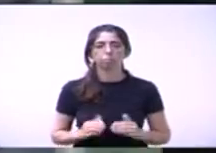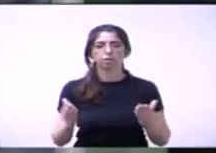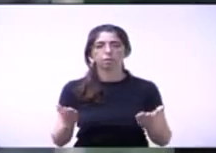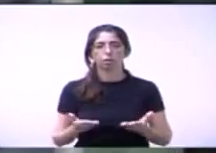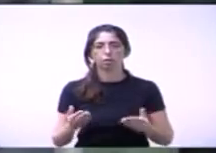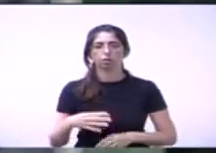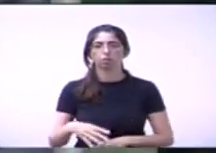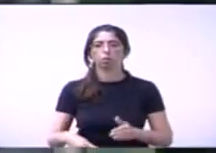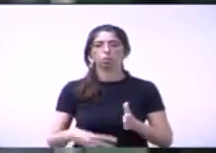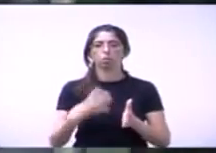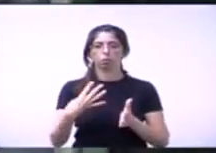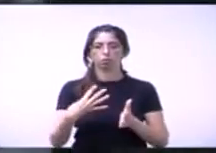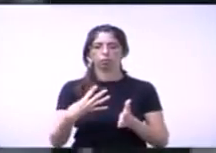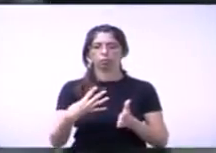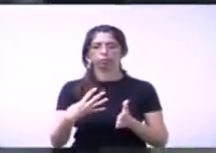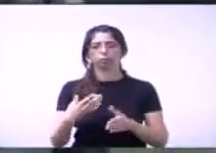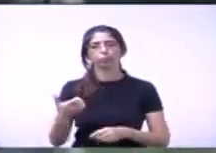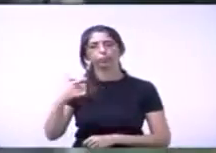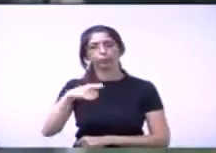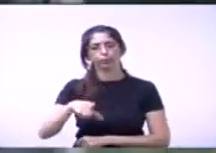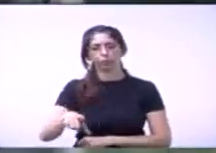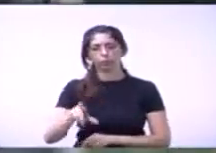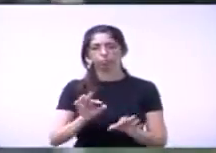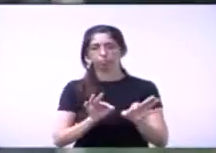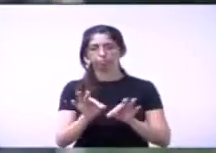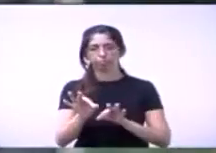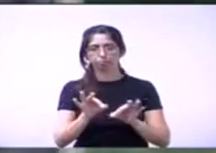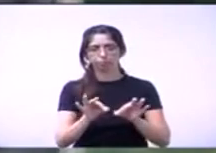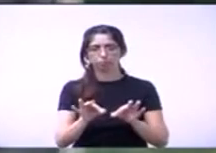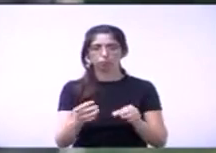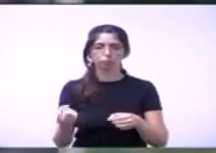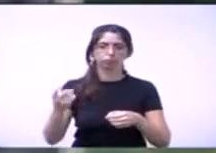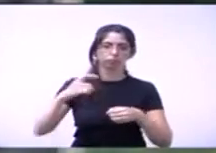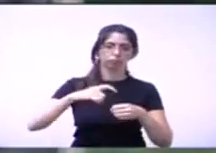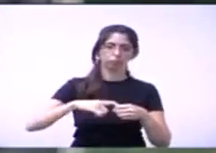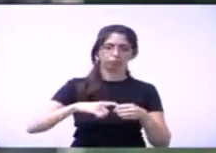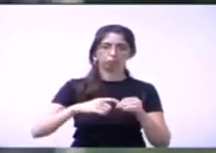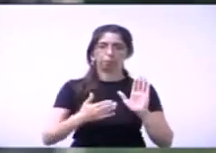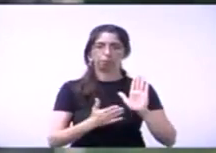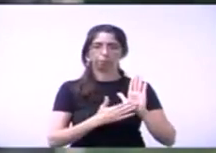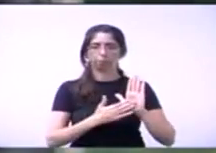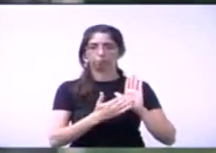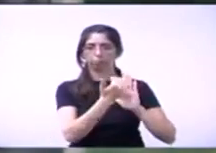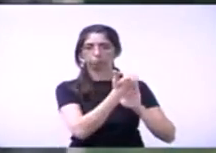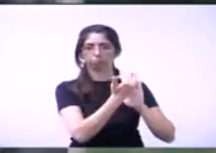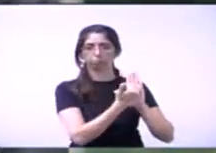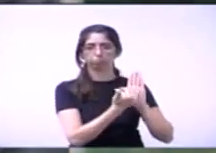estamos debruçados aqui nesse projeto e vejo aqui